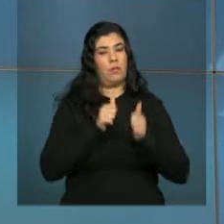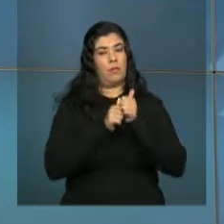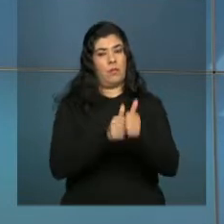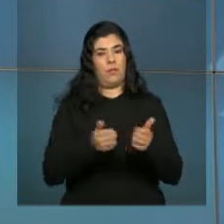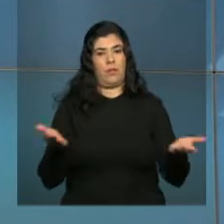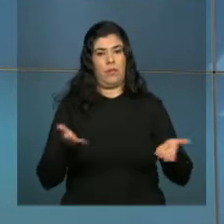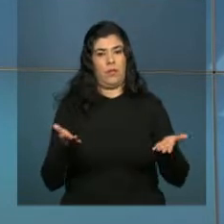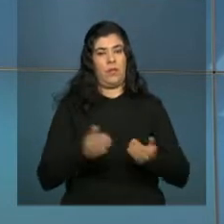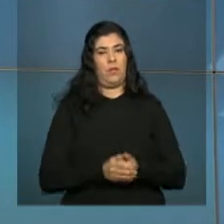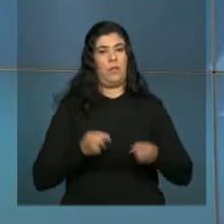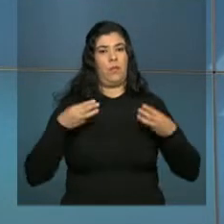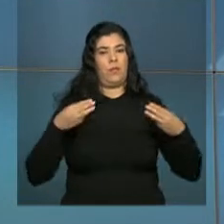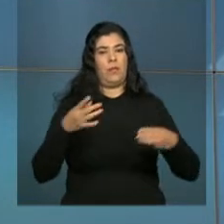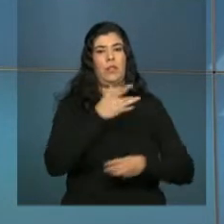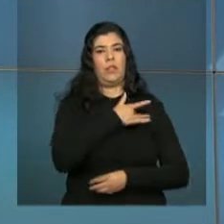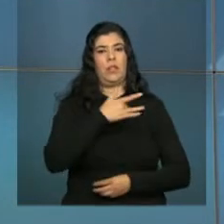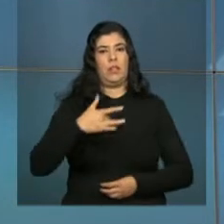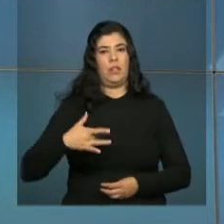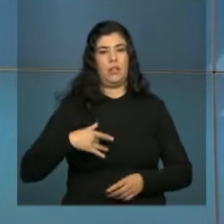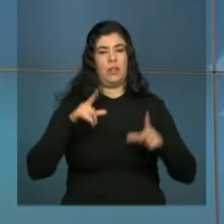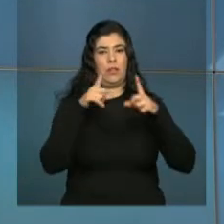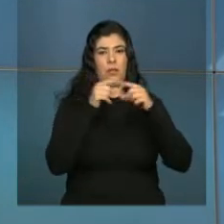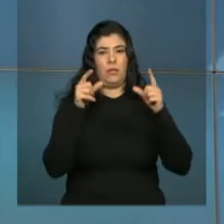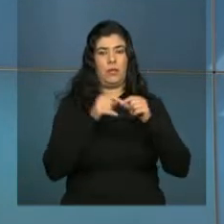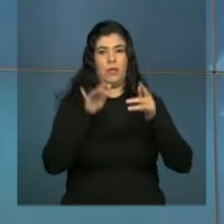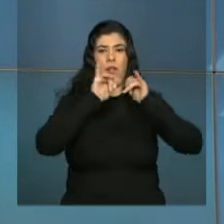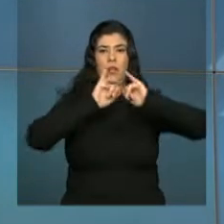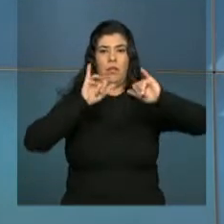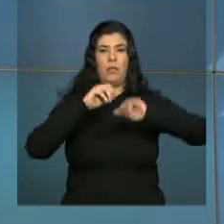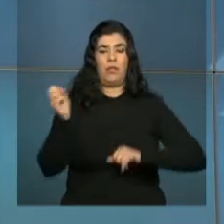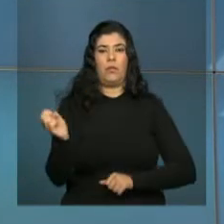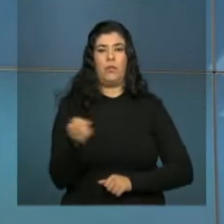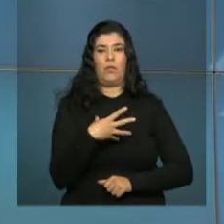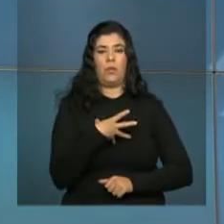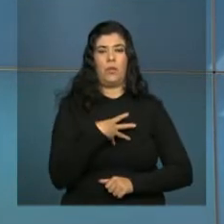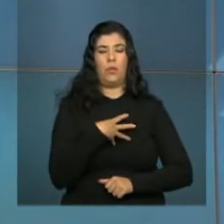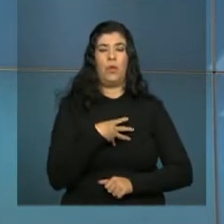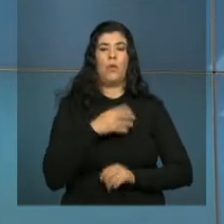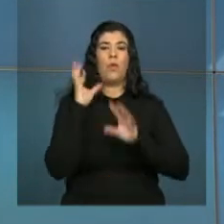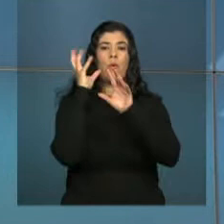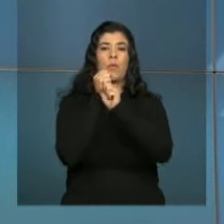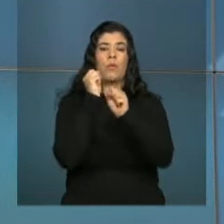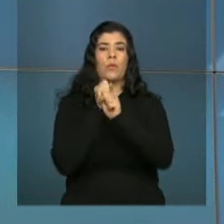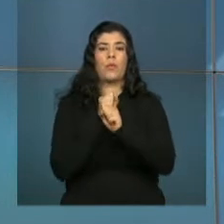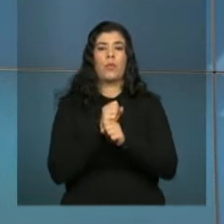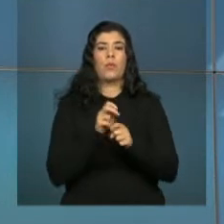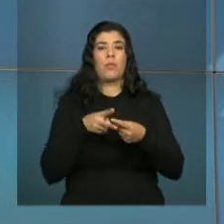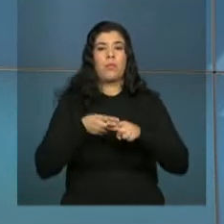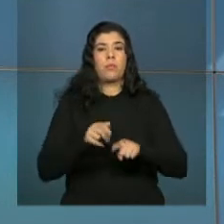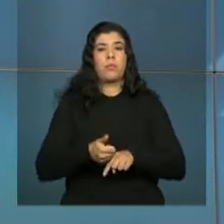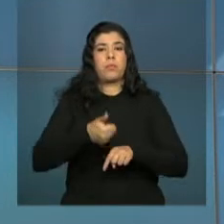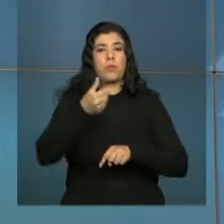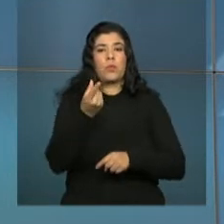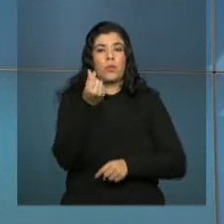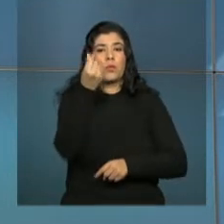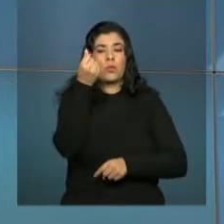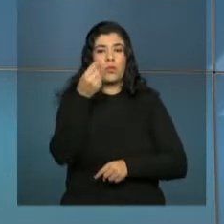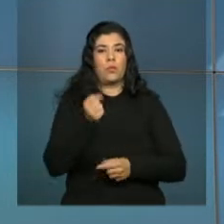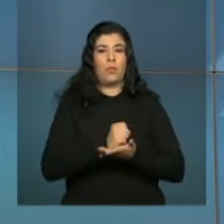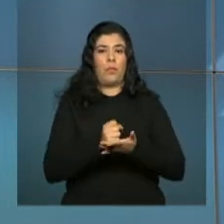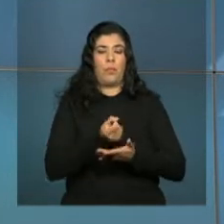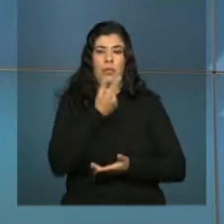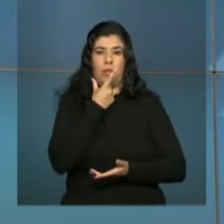acompanhou ao vivo do ministério da saúde em Brasília o anúncio da nova fórmula adotada para o reajuste do preço dos medicamentos